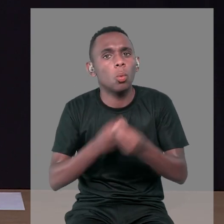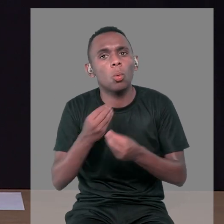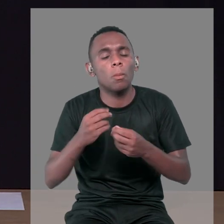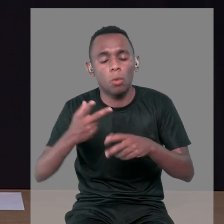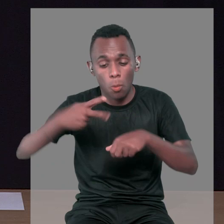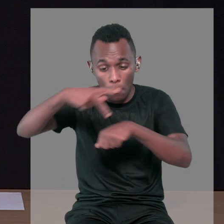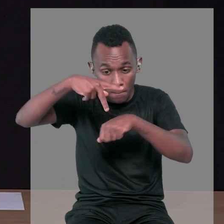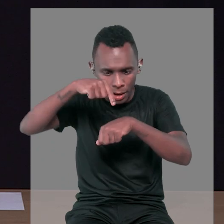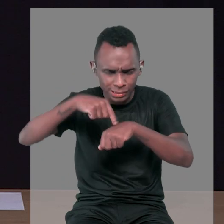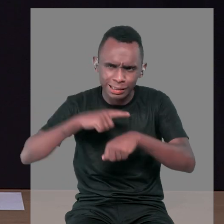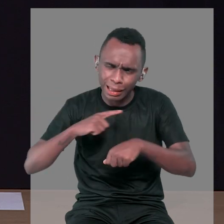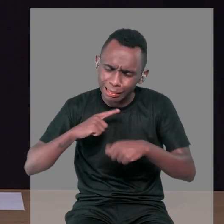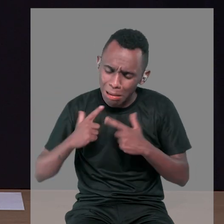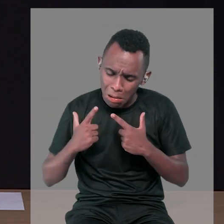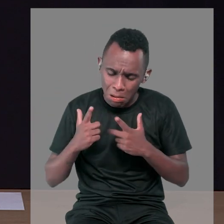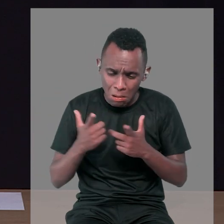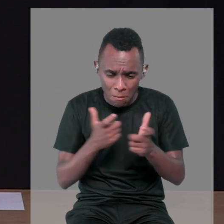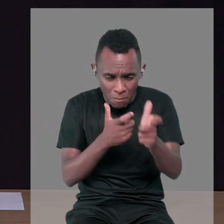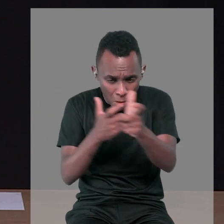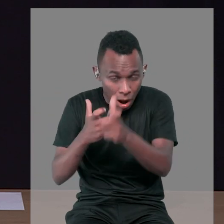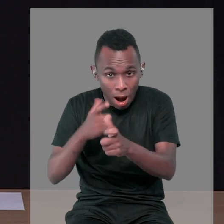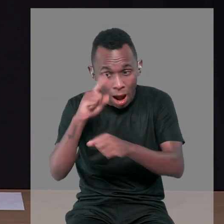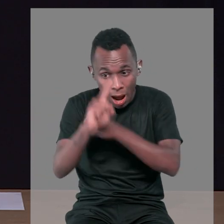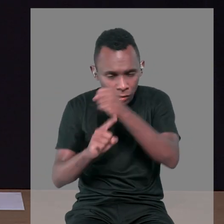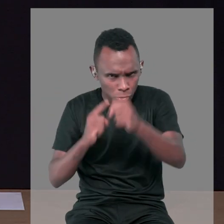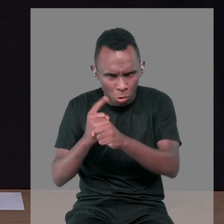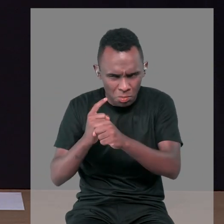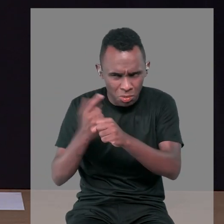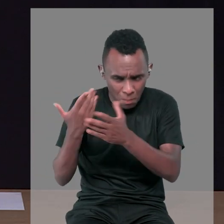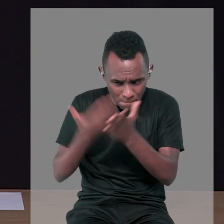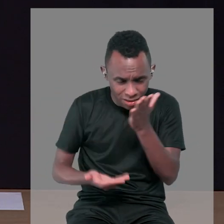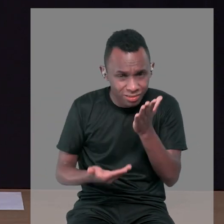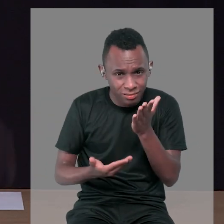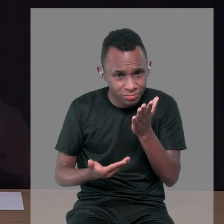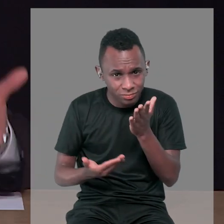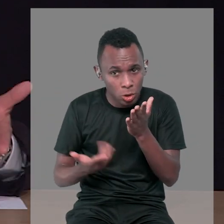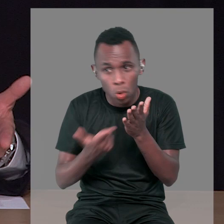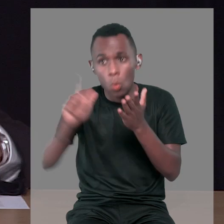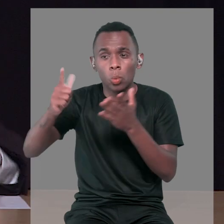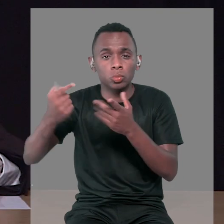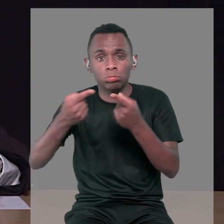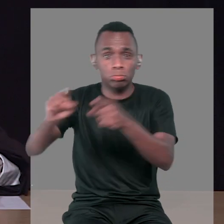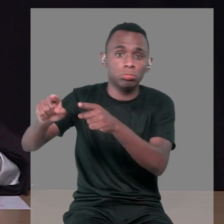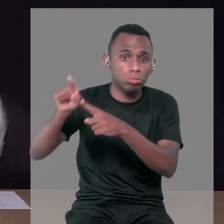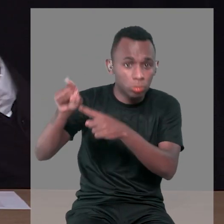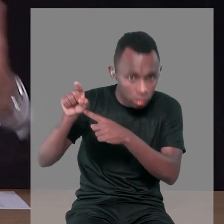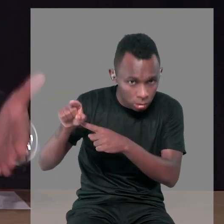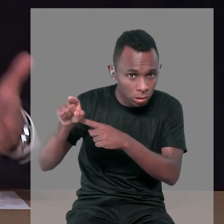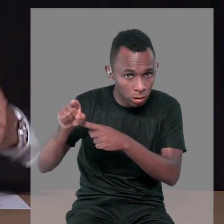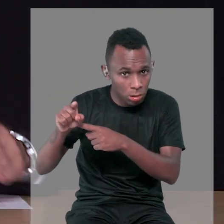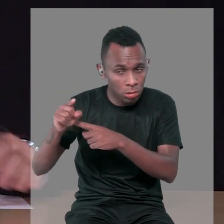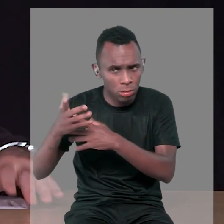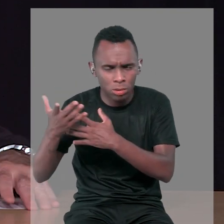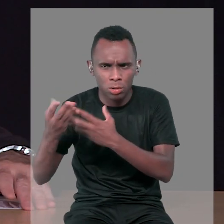atômico do planeta vai se deixar derrotar por um outro inimigo provocado, né, que reage